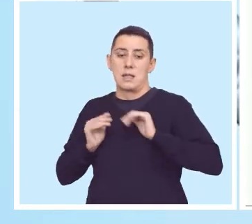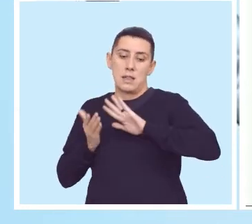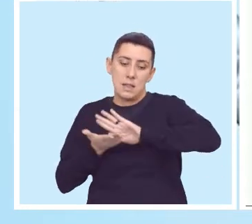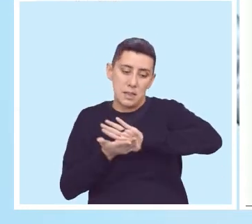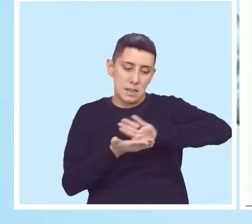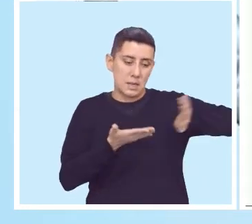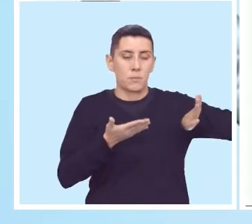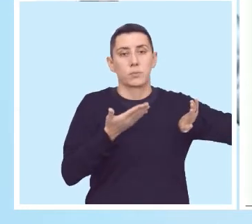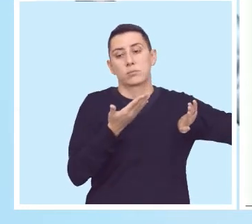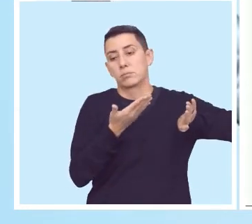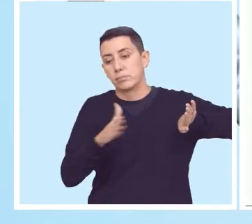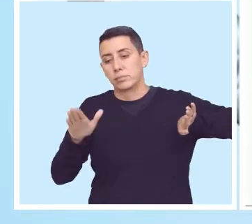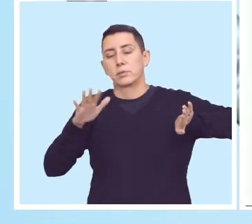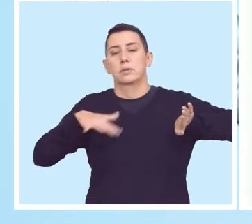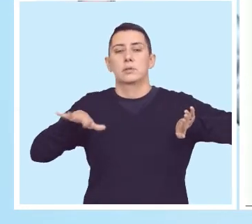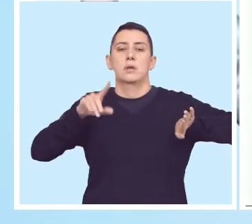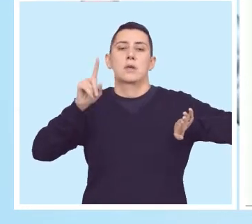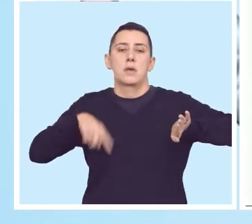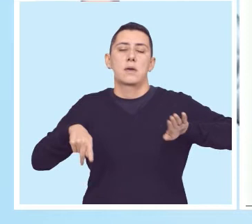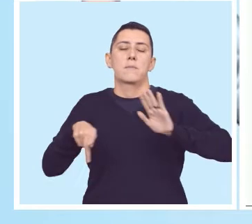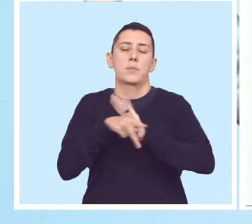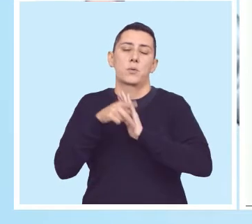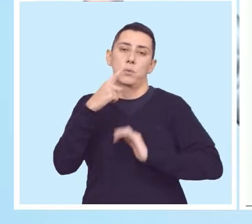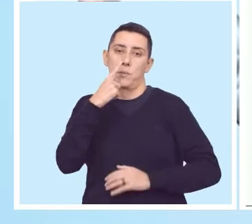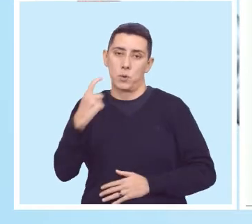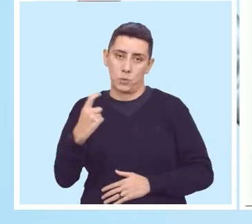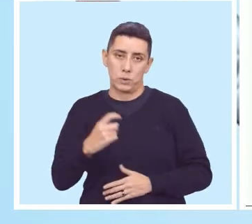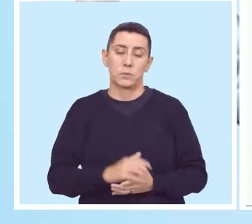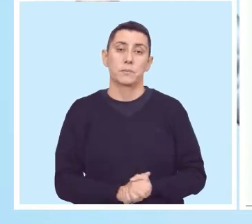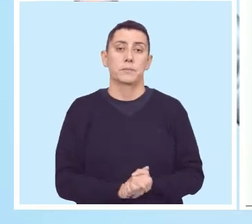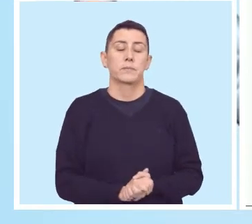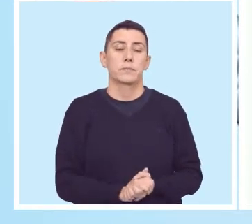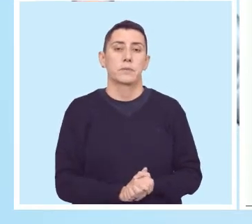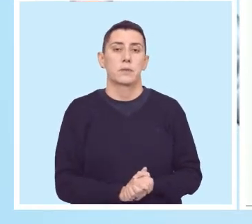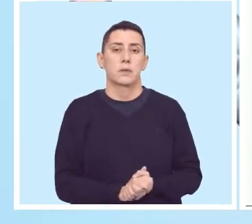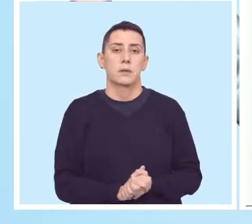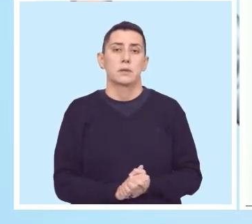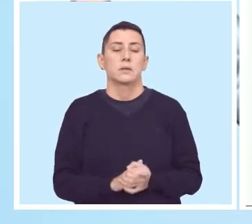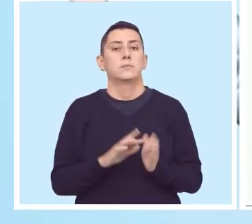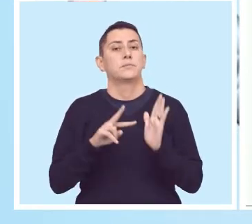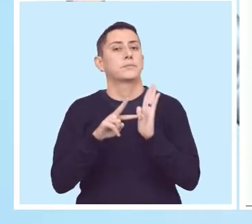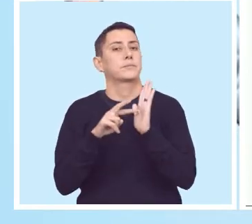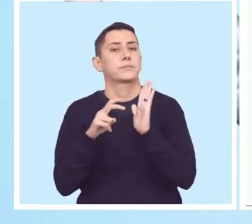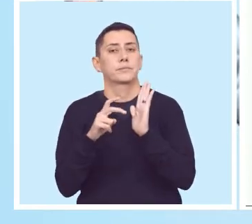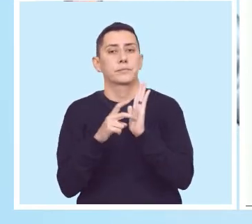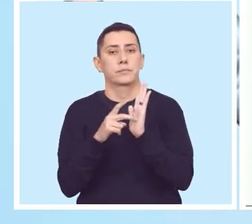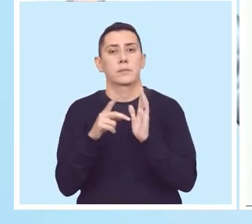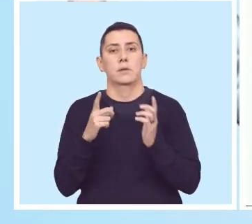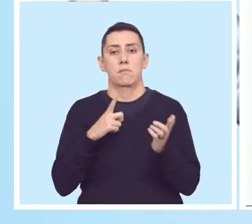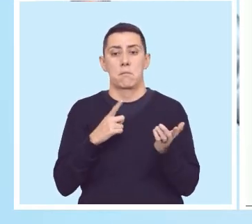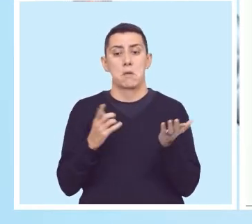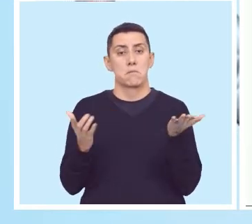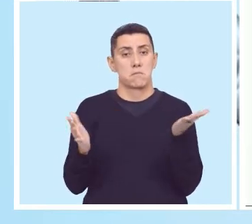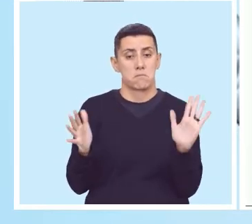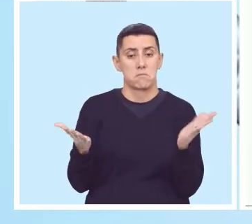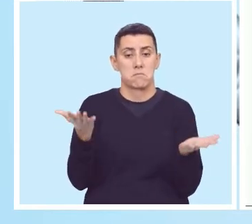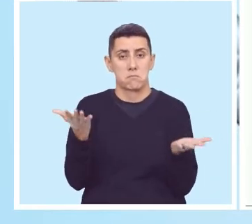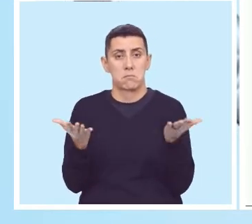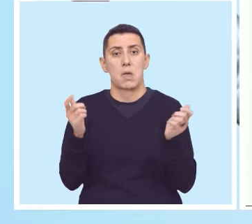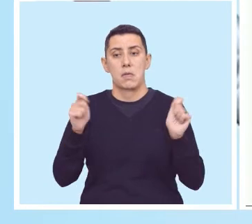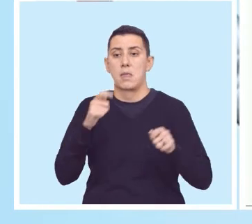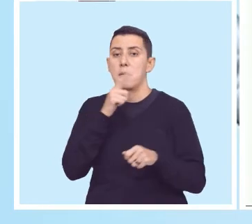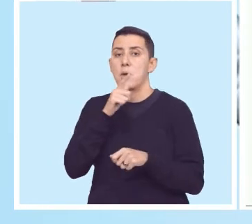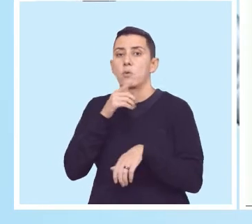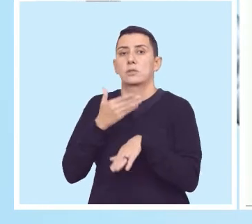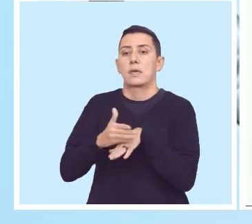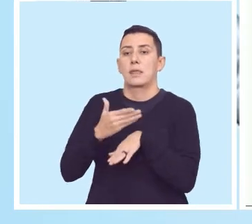restante recortes pertencentes à categoria poluído. Ou seja, obtivemos um dataset balanceado para o treinamento dos nossos